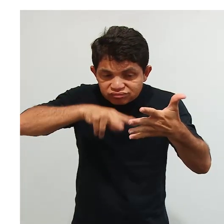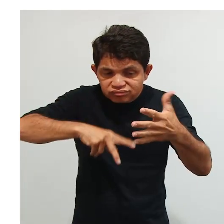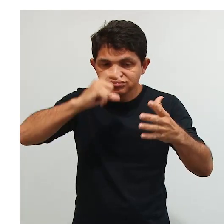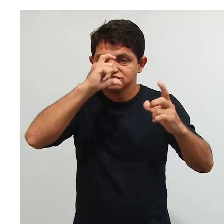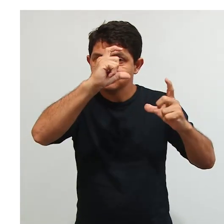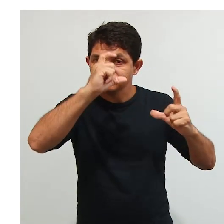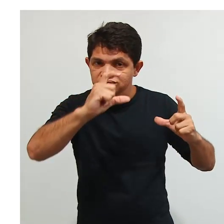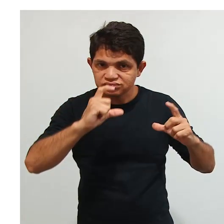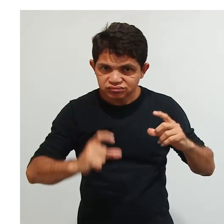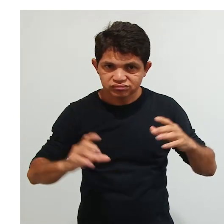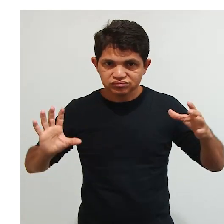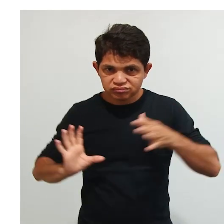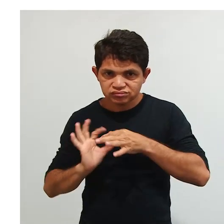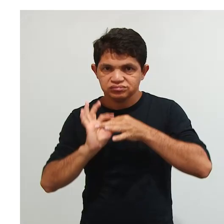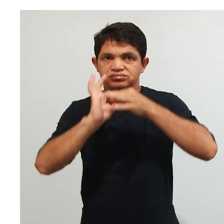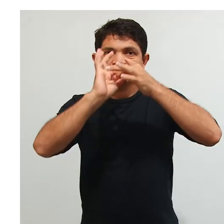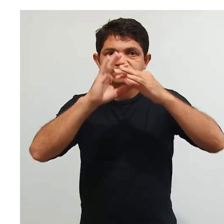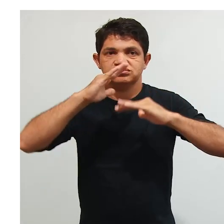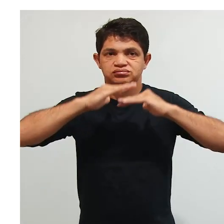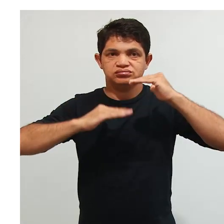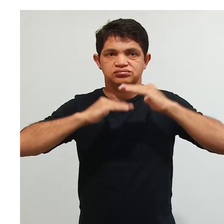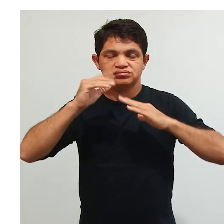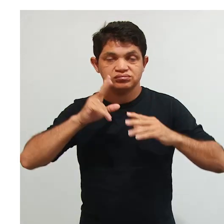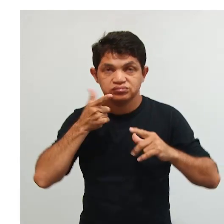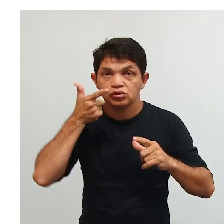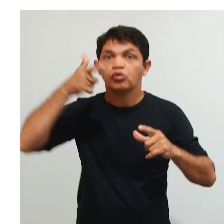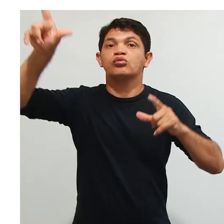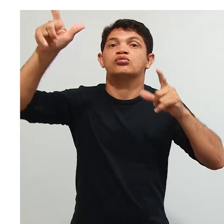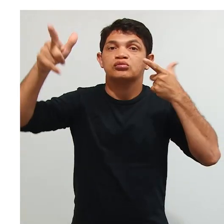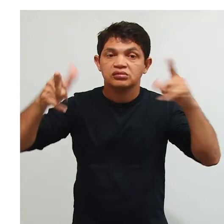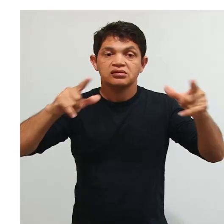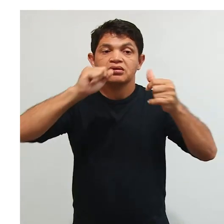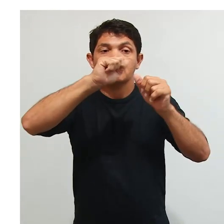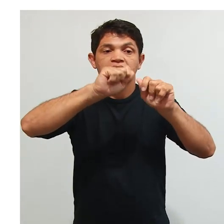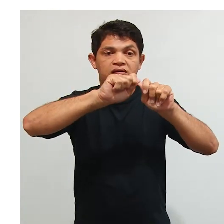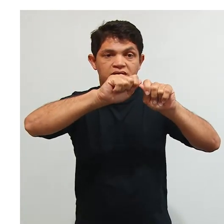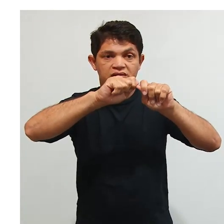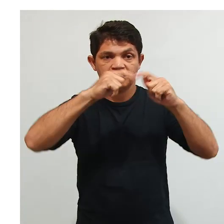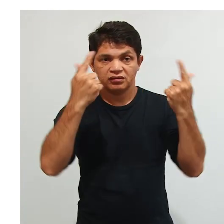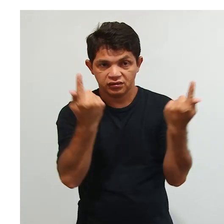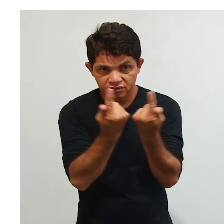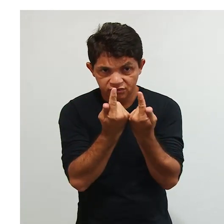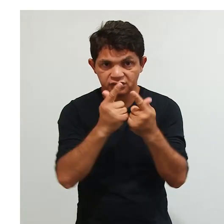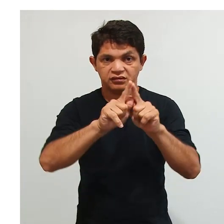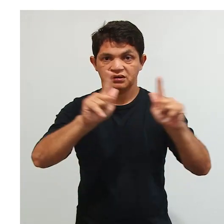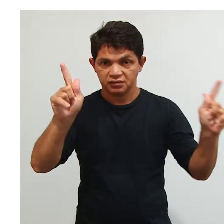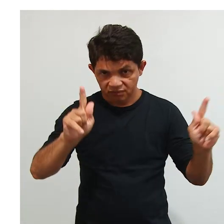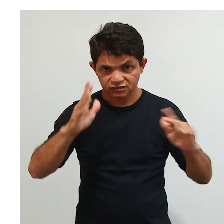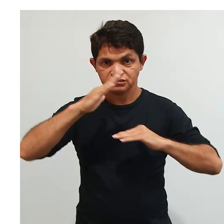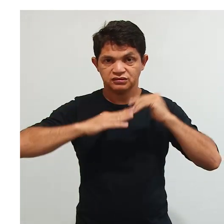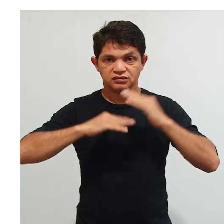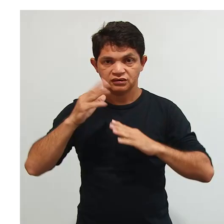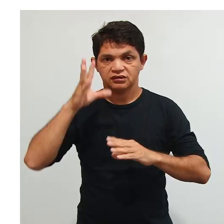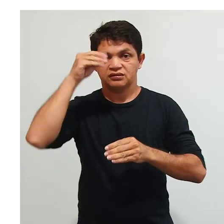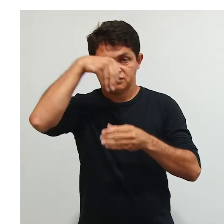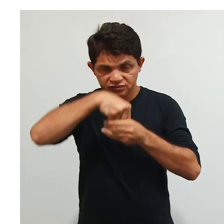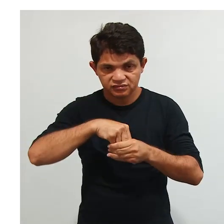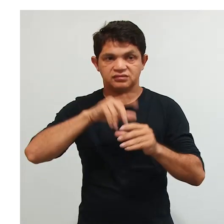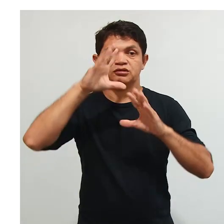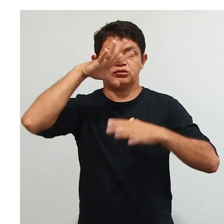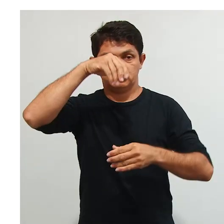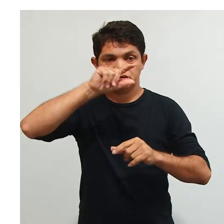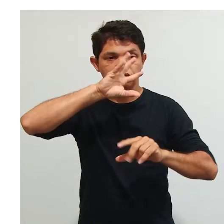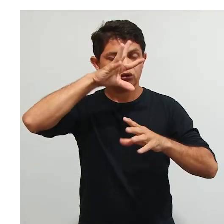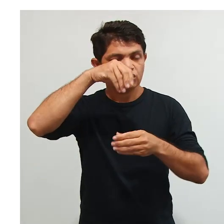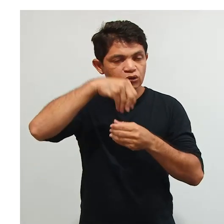escrita, marcado por déficits em ortografia, gramática, pontuação e organização da